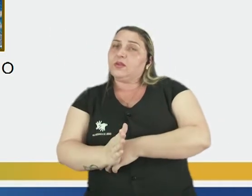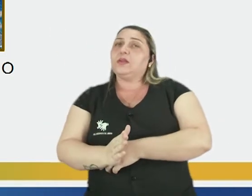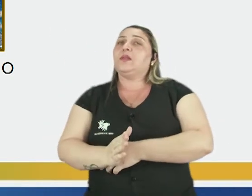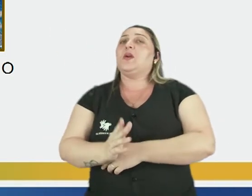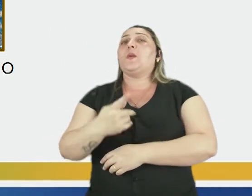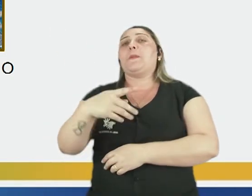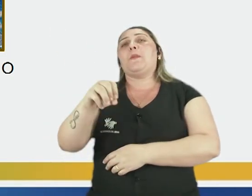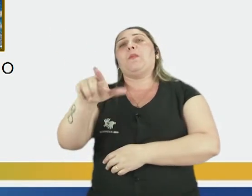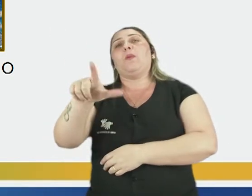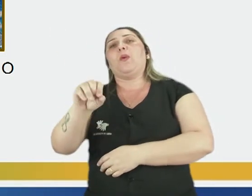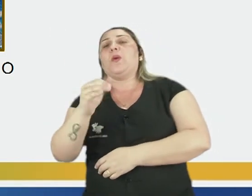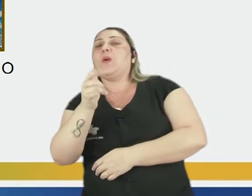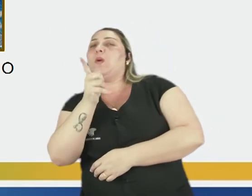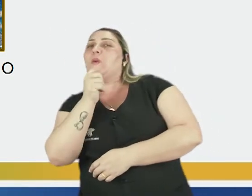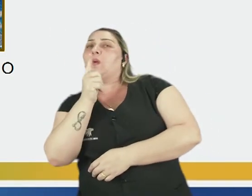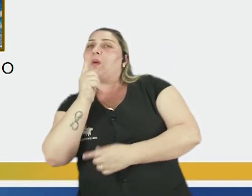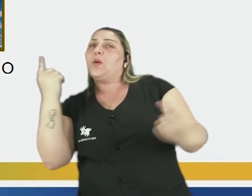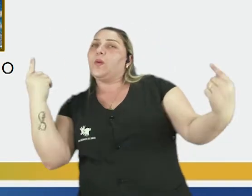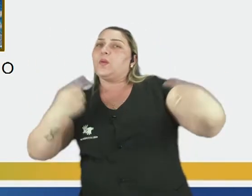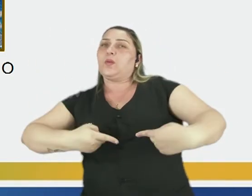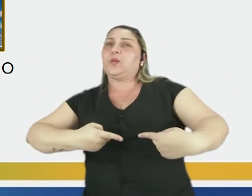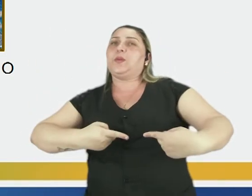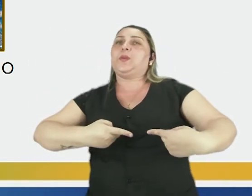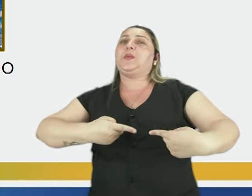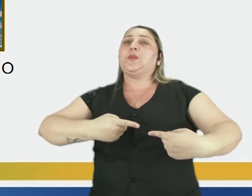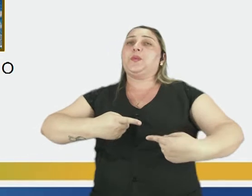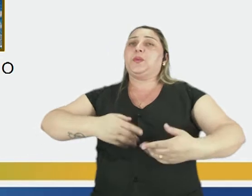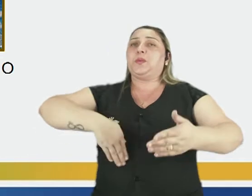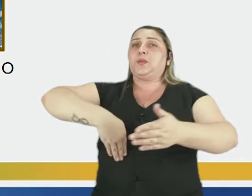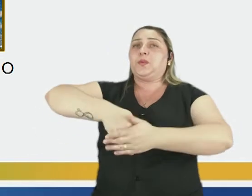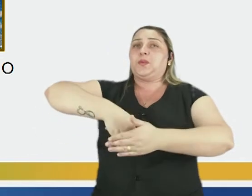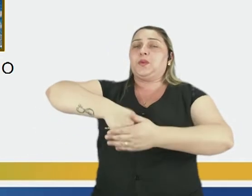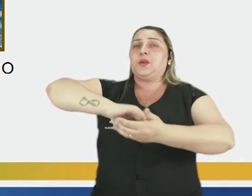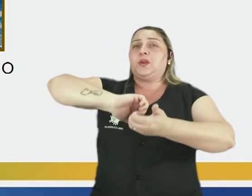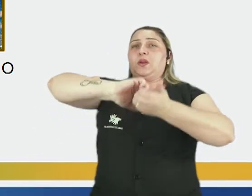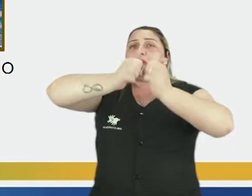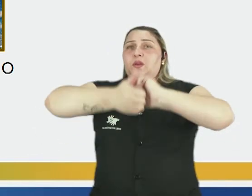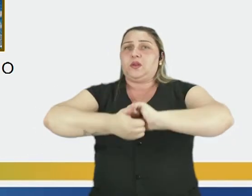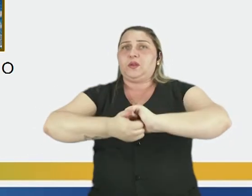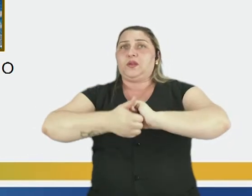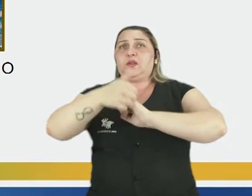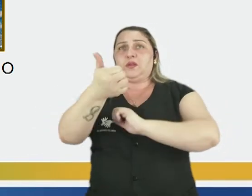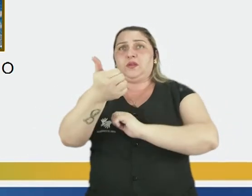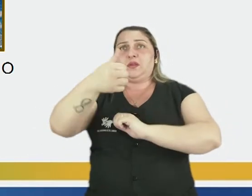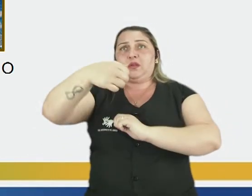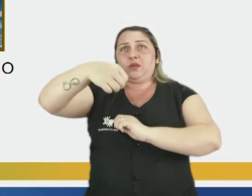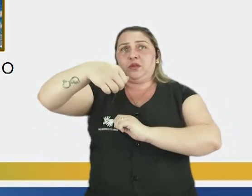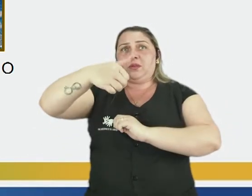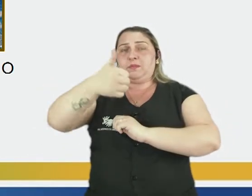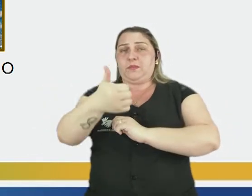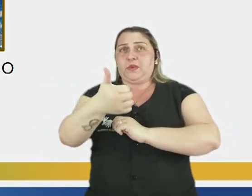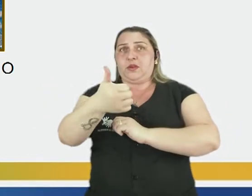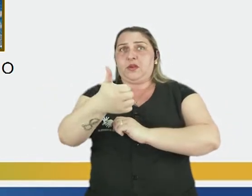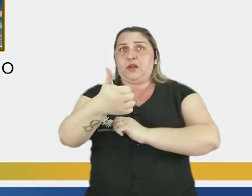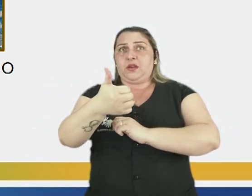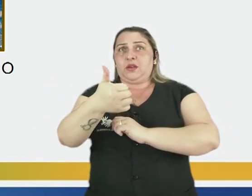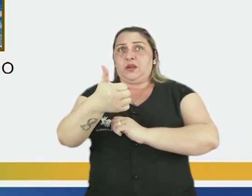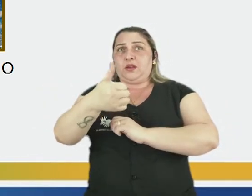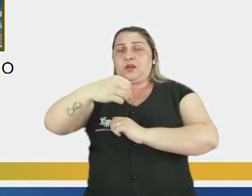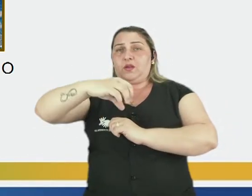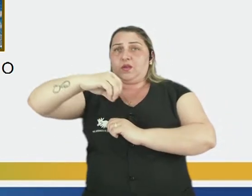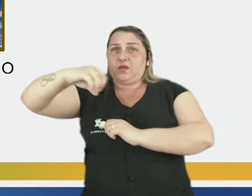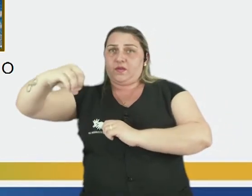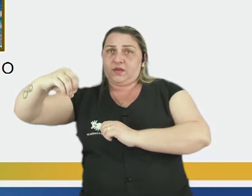polo aquático é disputado em Jogos Olímpicos desde 1900, né? Nas Olimpíadas de